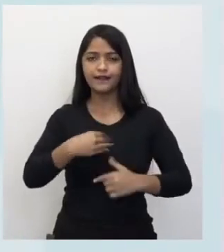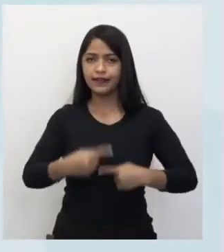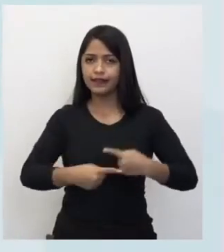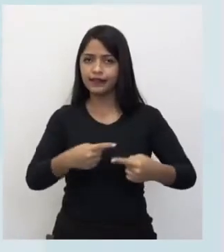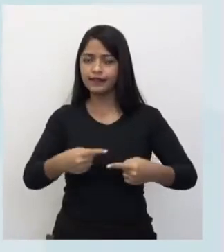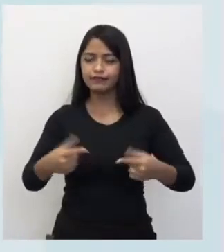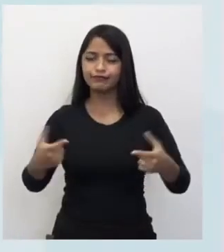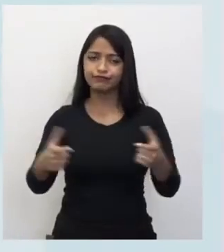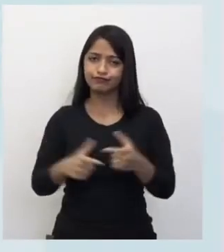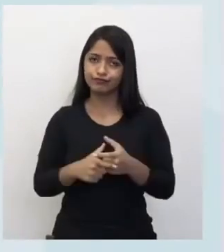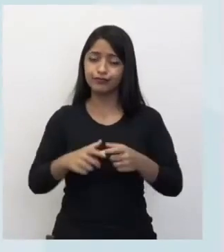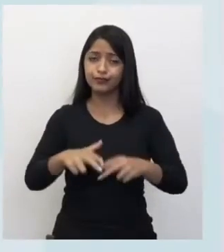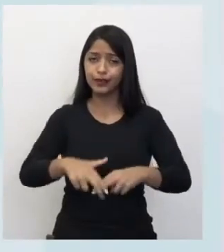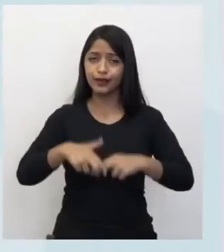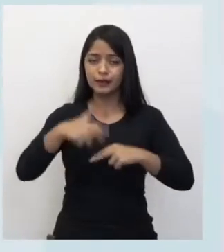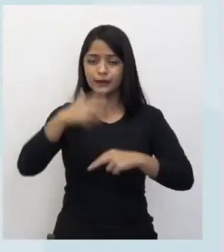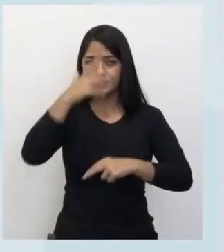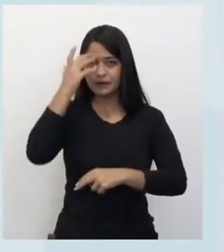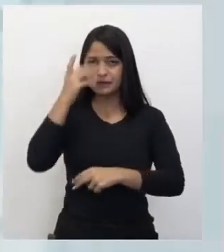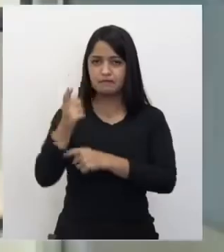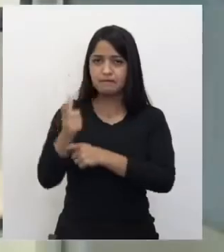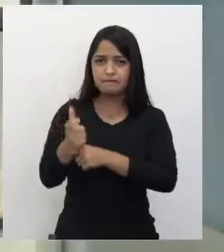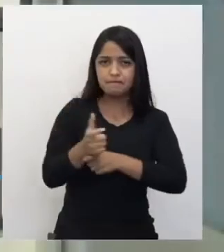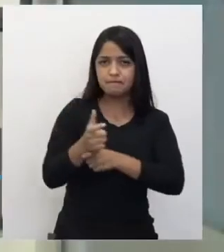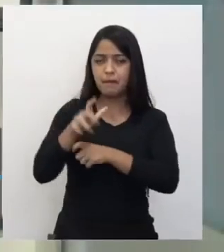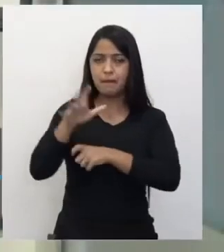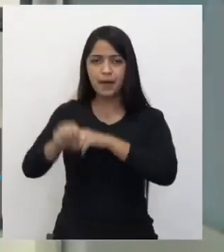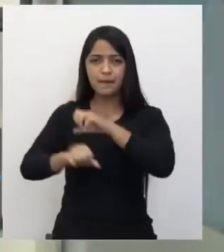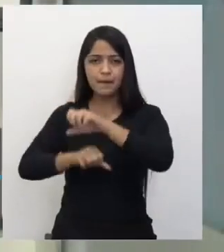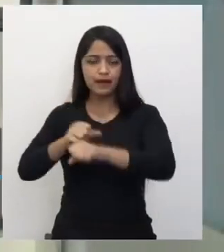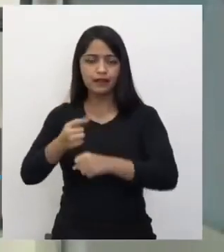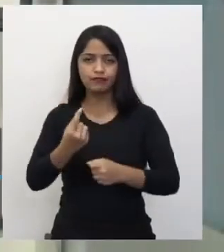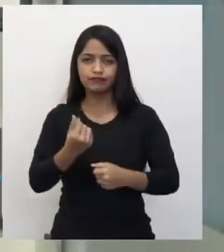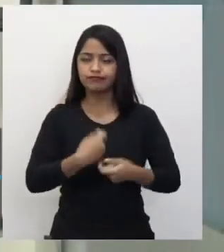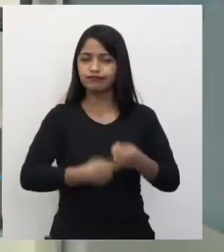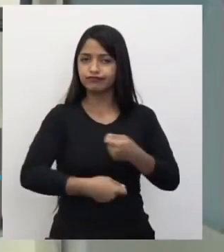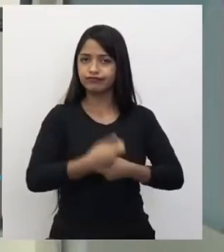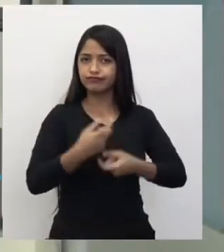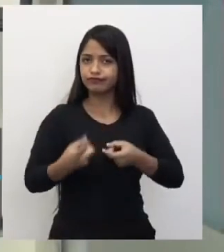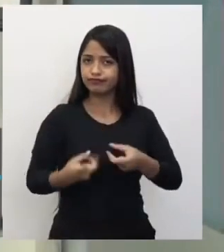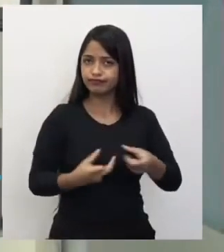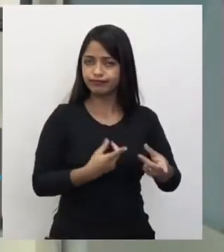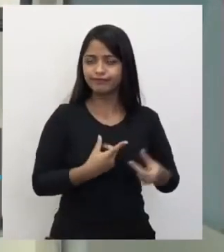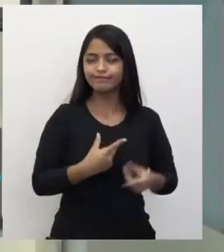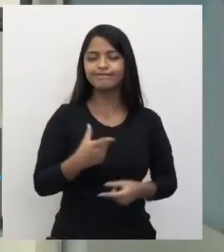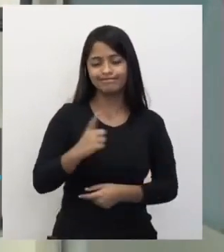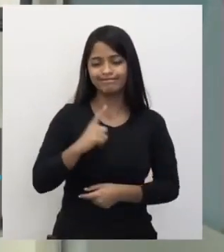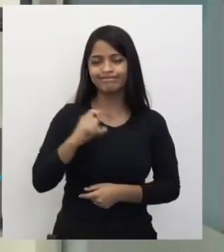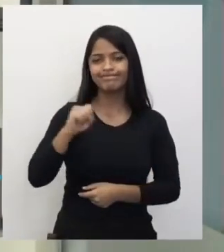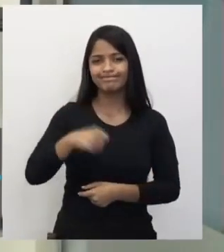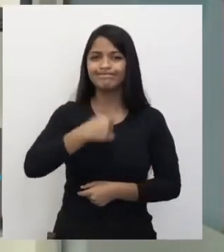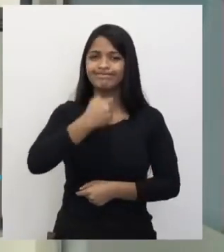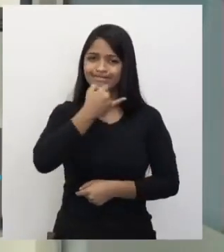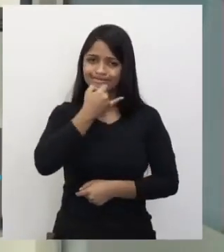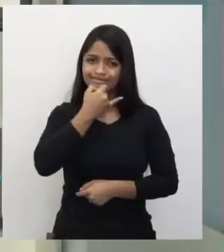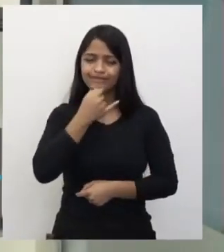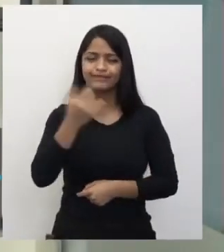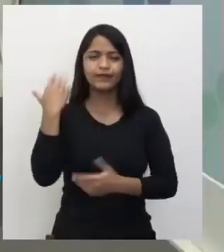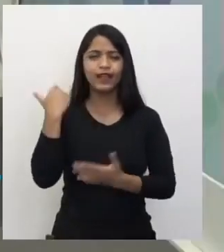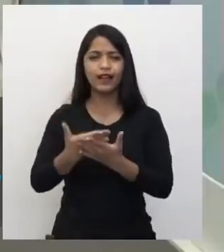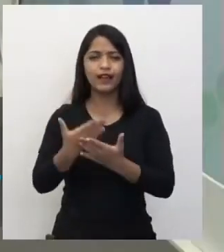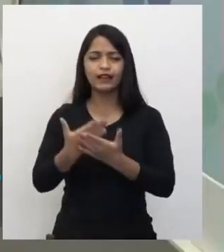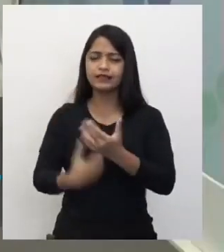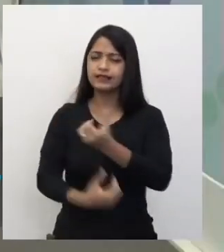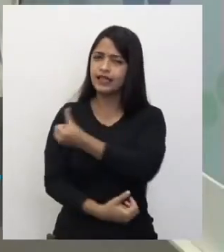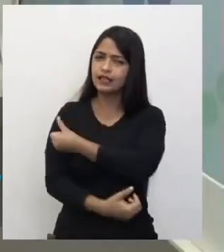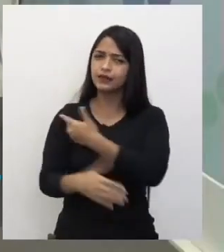e o comércio ilegal da espécie. Gente, infelizmente tem, né? A gente até falou isso, acho que foi uma aula do 6º, do